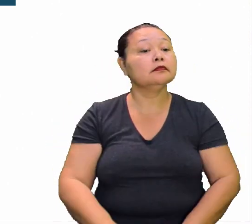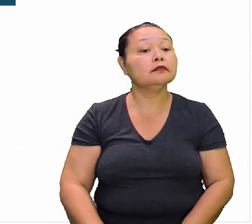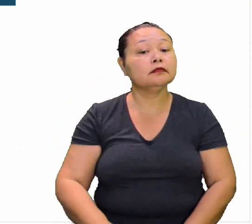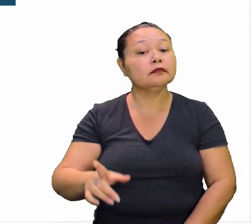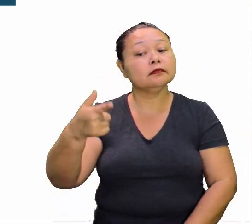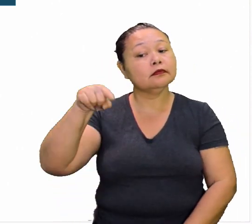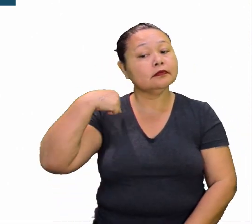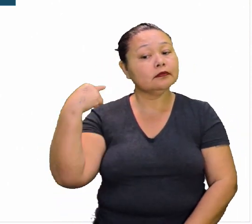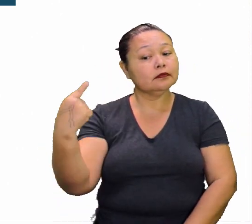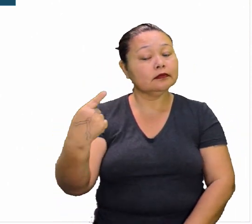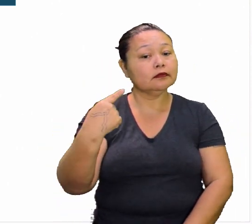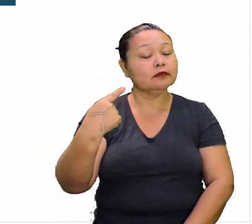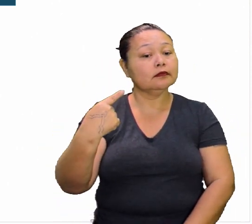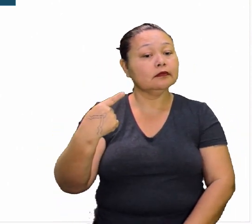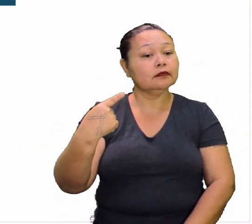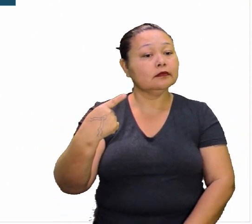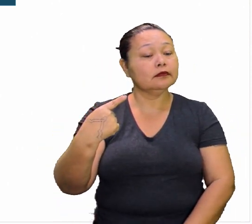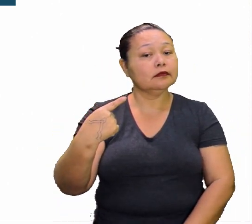nas nossas